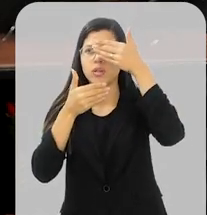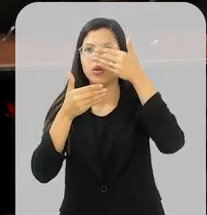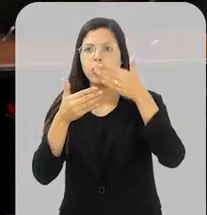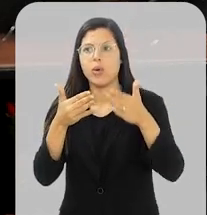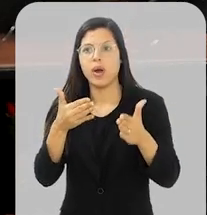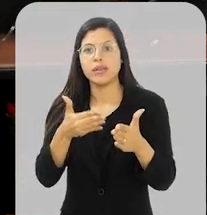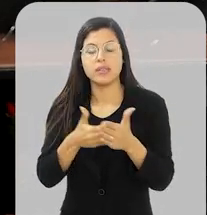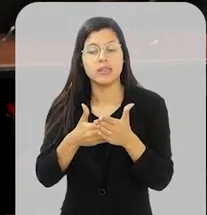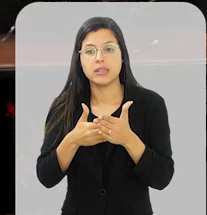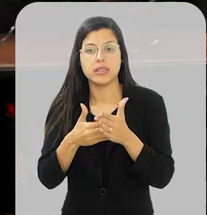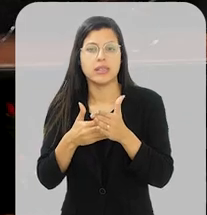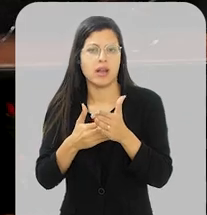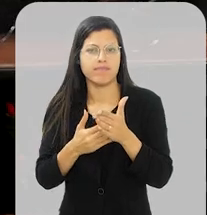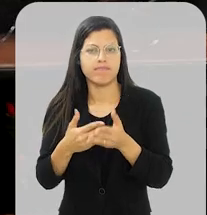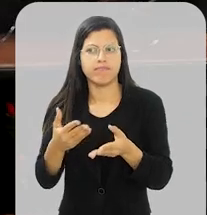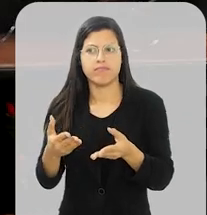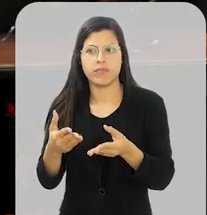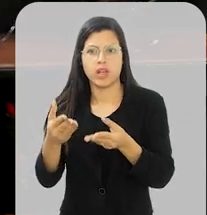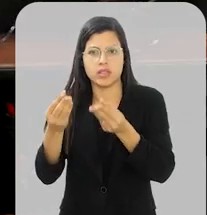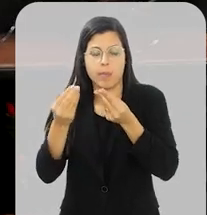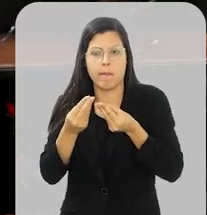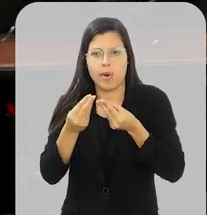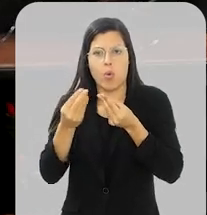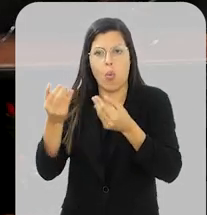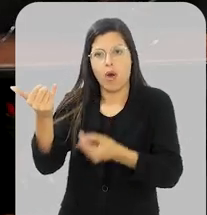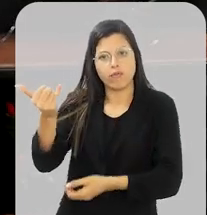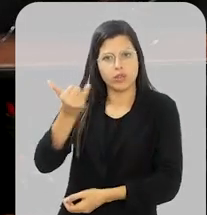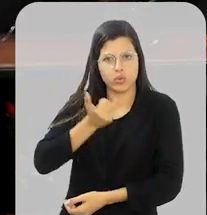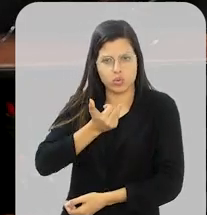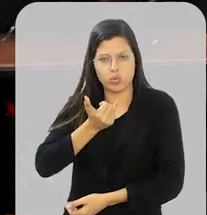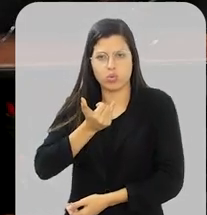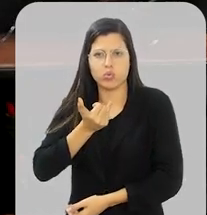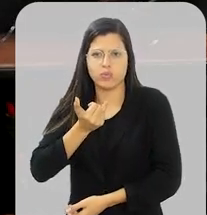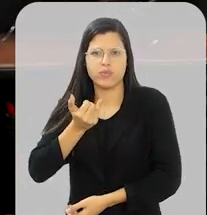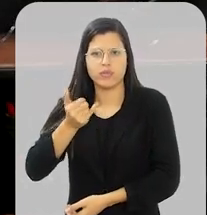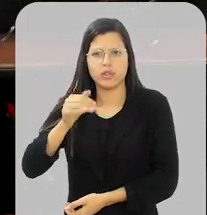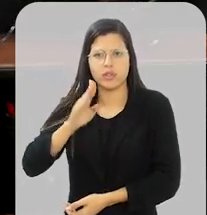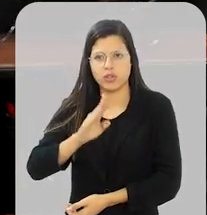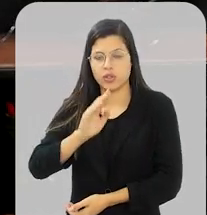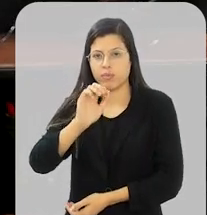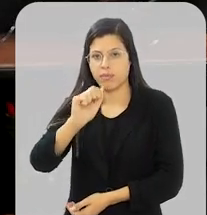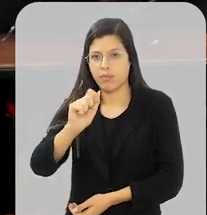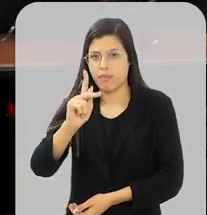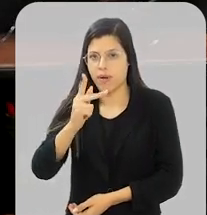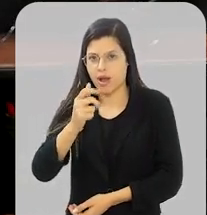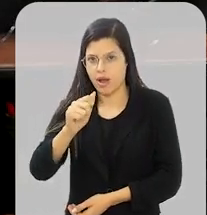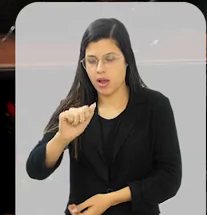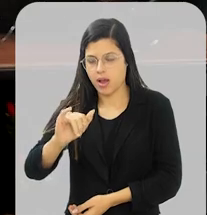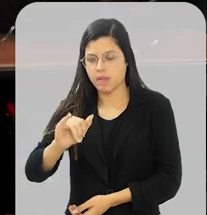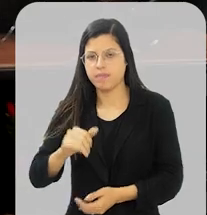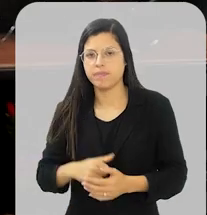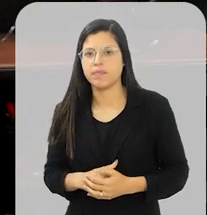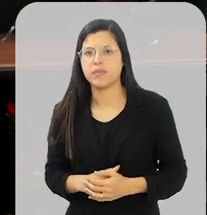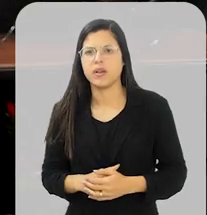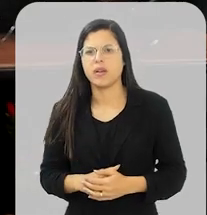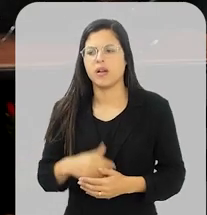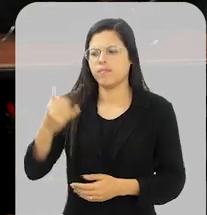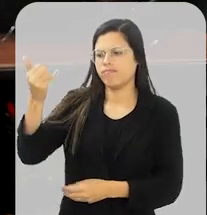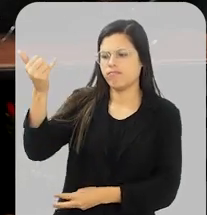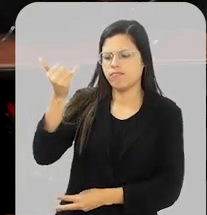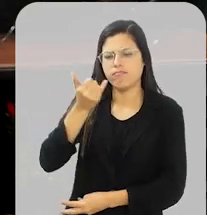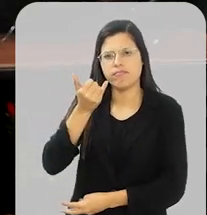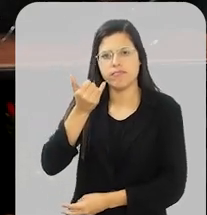muçulmanos, até que eles receberam uma mensagem de Baá. Quando eles receberam